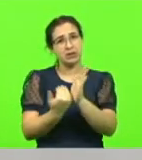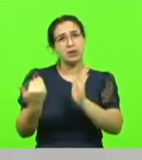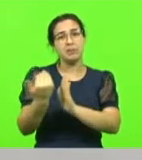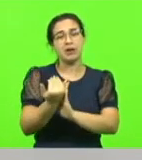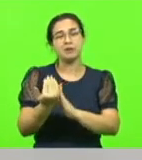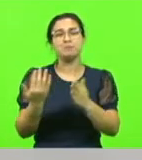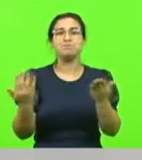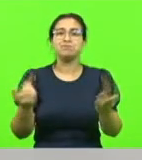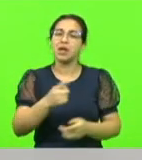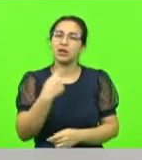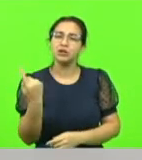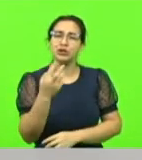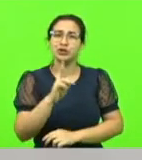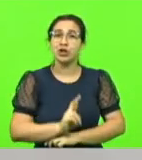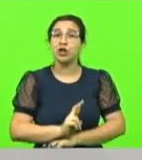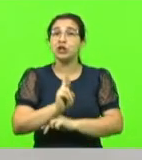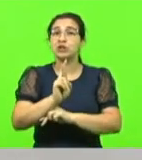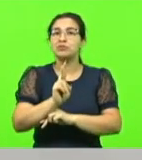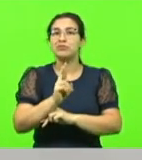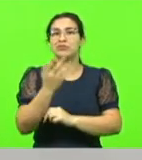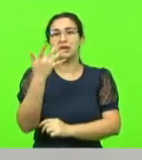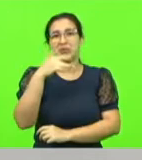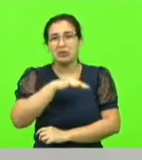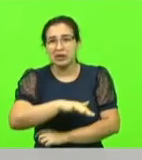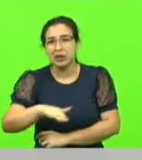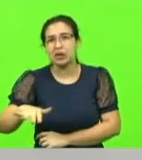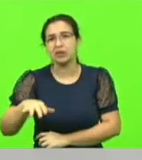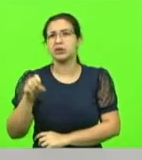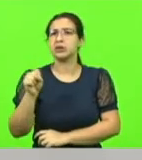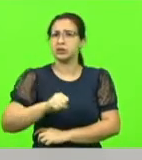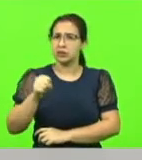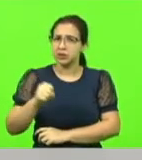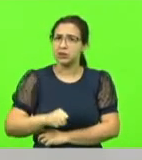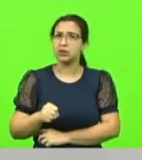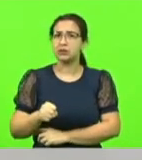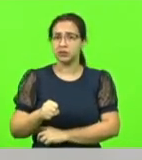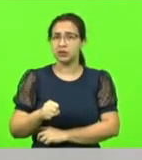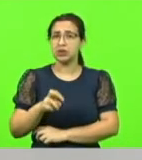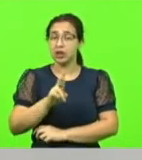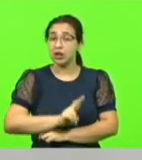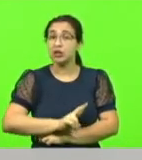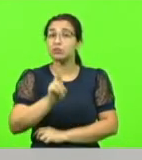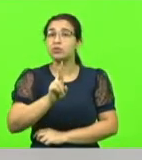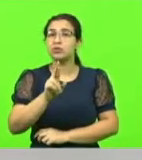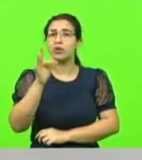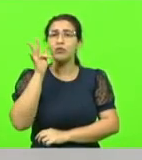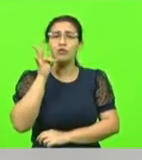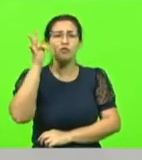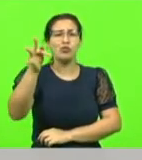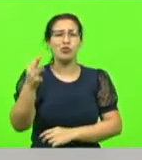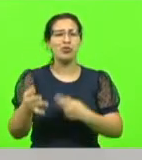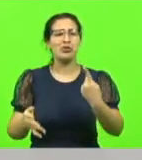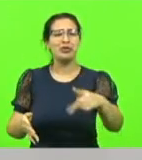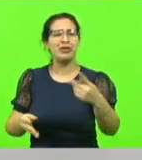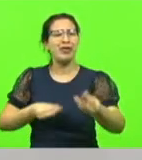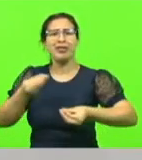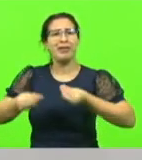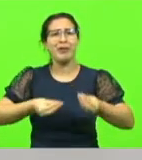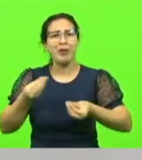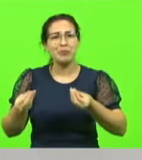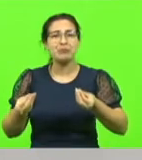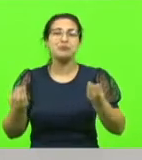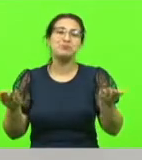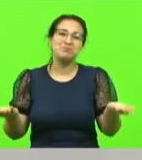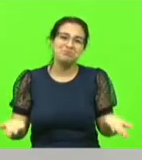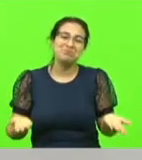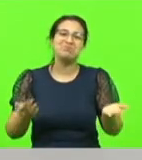somos responsáveis pelas crianças, sim. Somos responsáveis pelo futuro que elas terão, sobre o